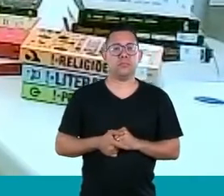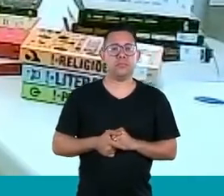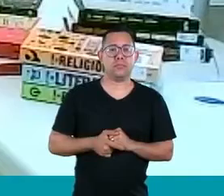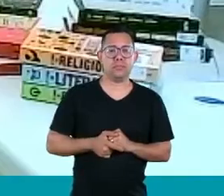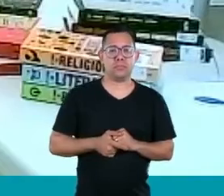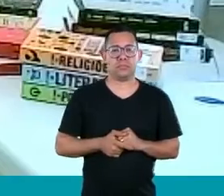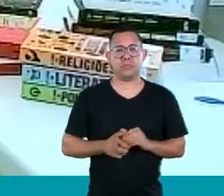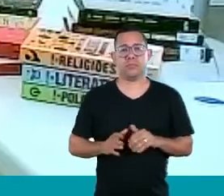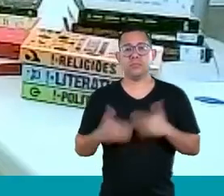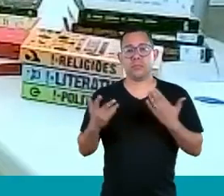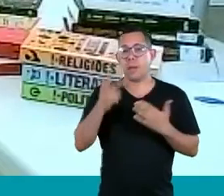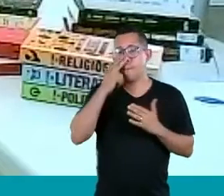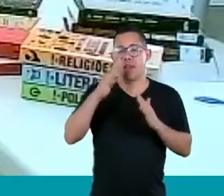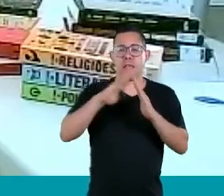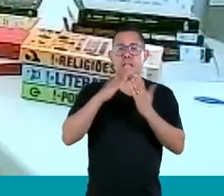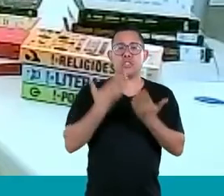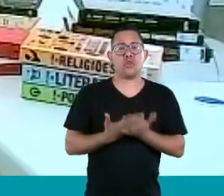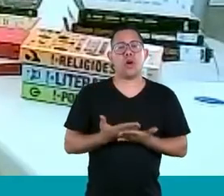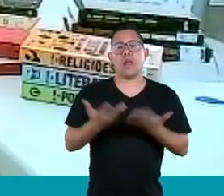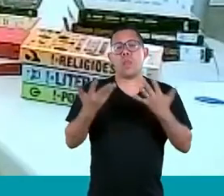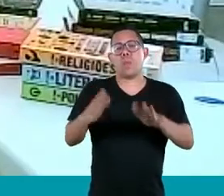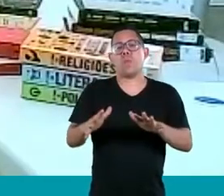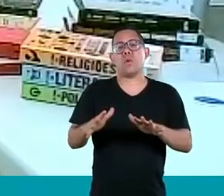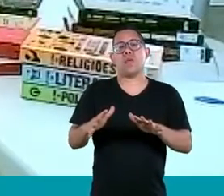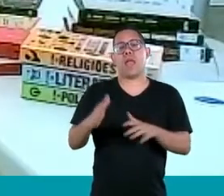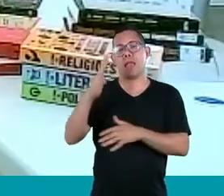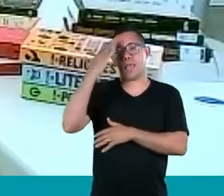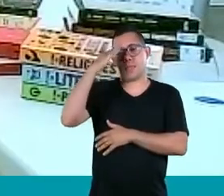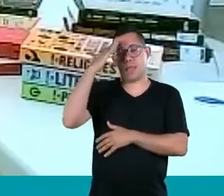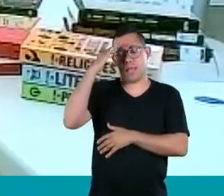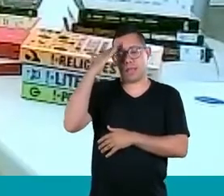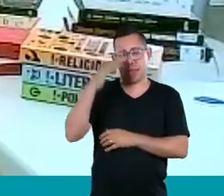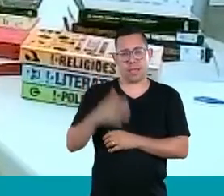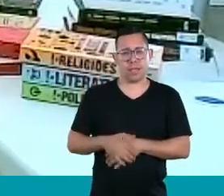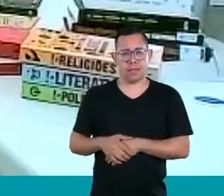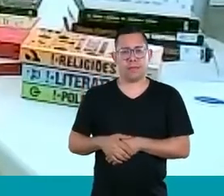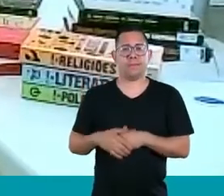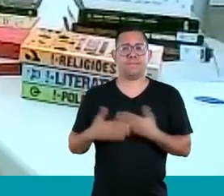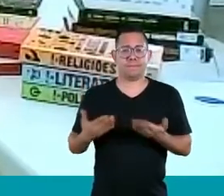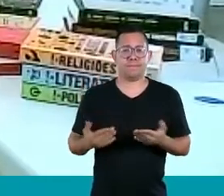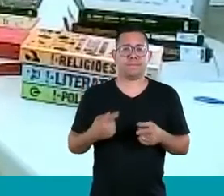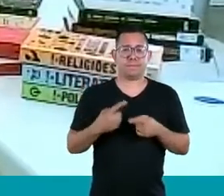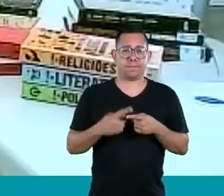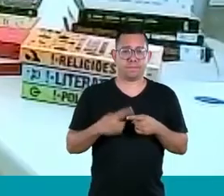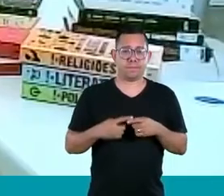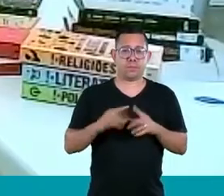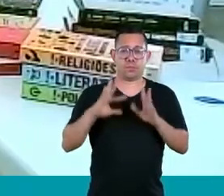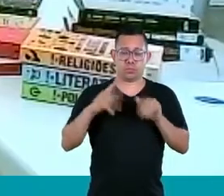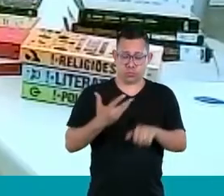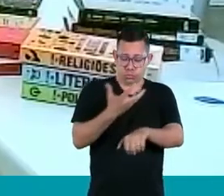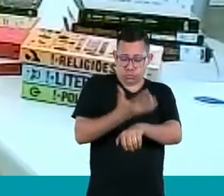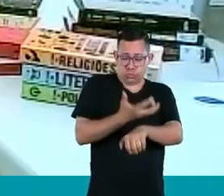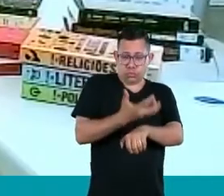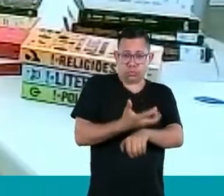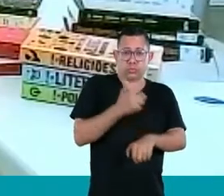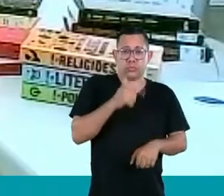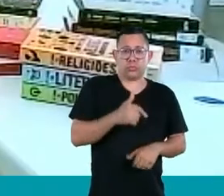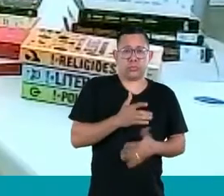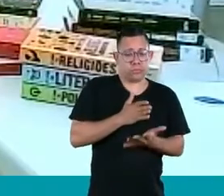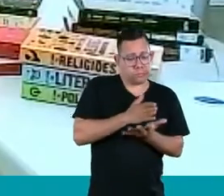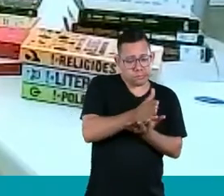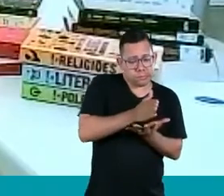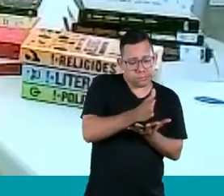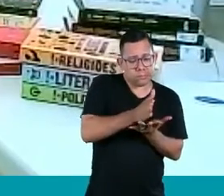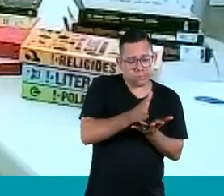ouvi-la verdadeiramente e em criar espaços para que o diálogo aconteça. Afinal de contas, as matérias, elas são